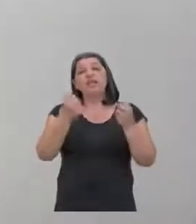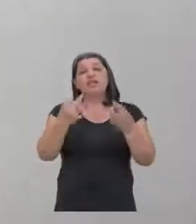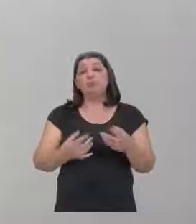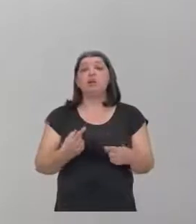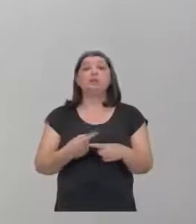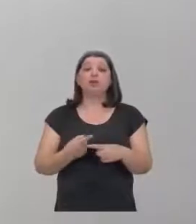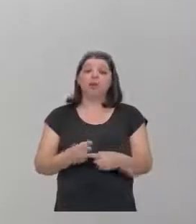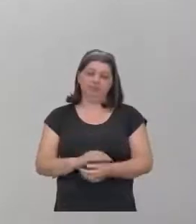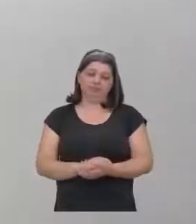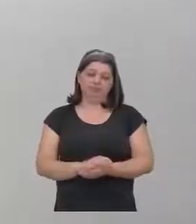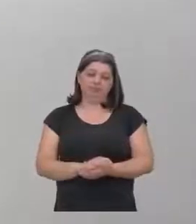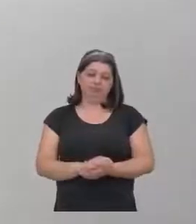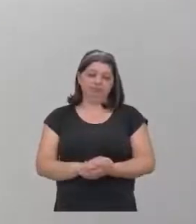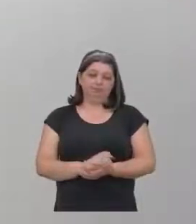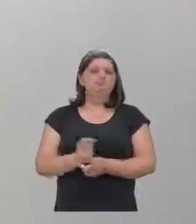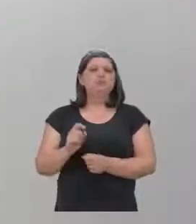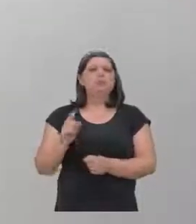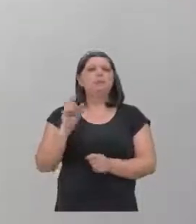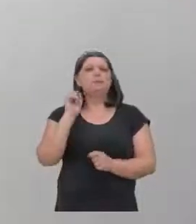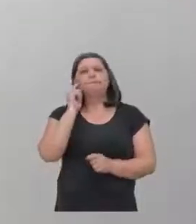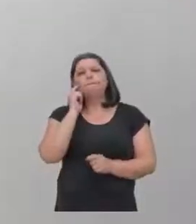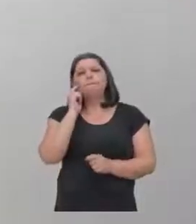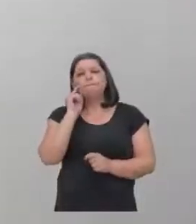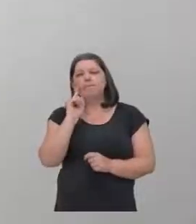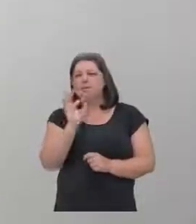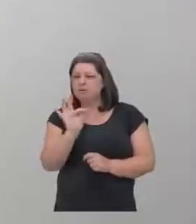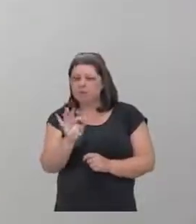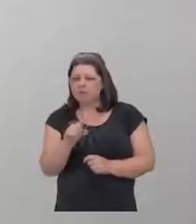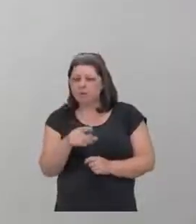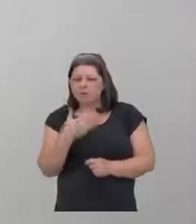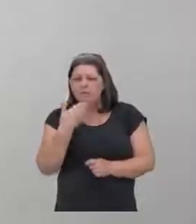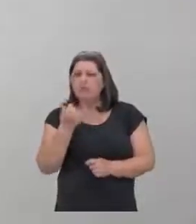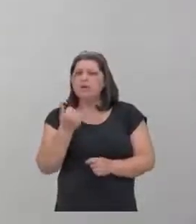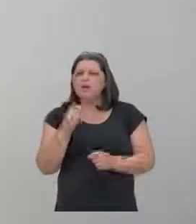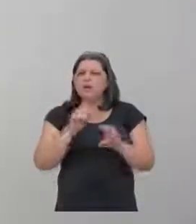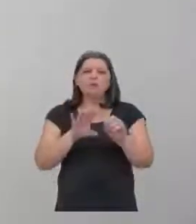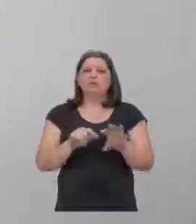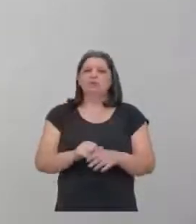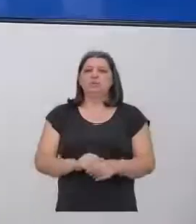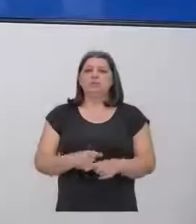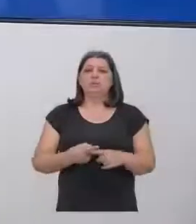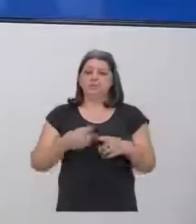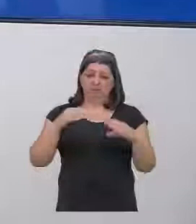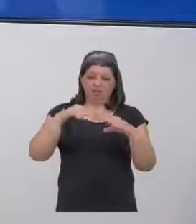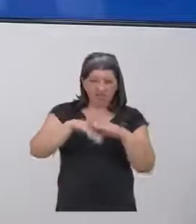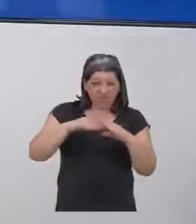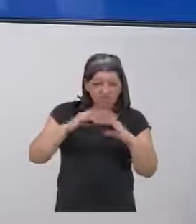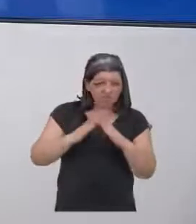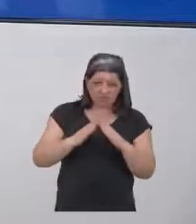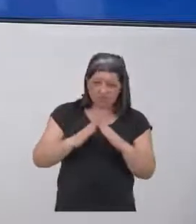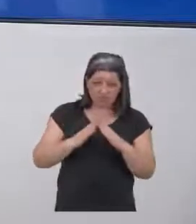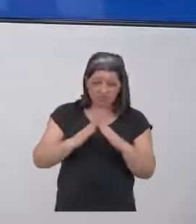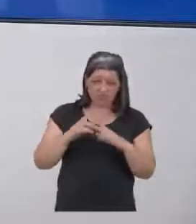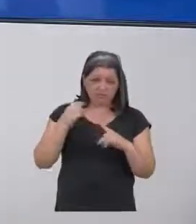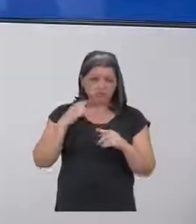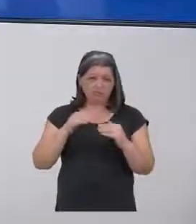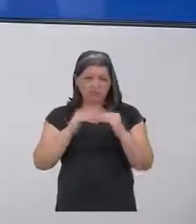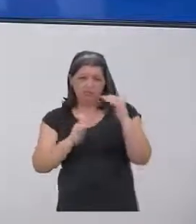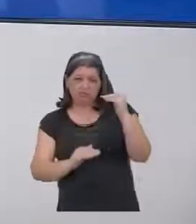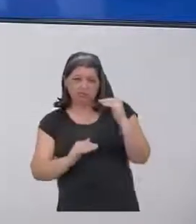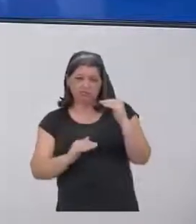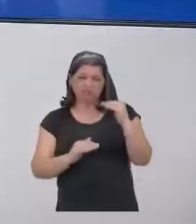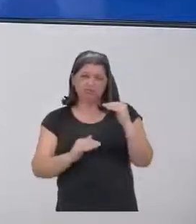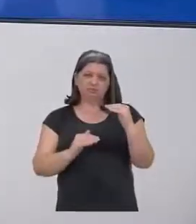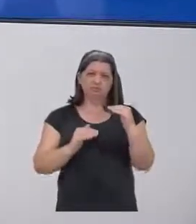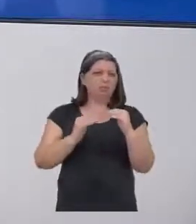é contra, então qual seria a solução para melhorar a educação? Já que homeschooling não é. Que a grande questão não é ser contra ou a favor do homeschooling, mas é como